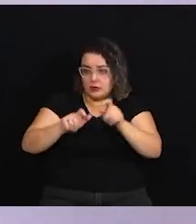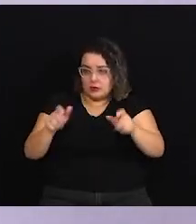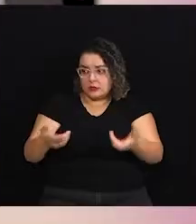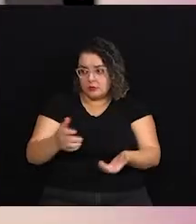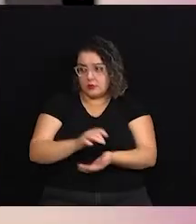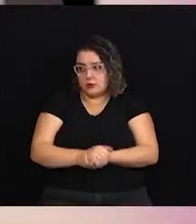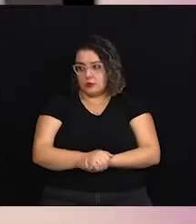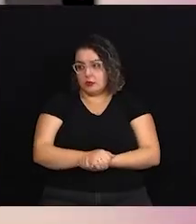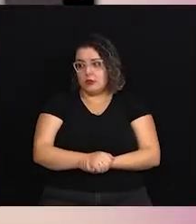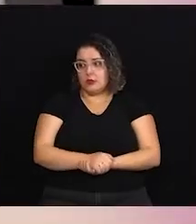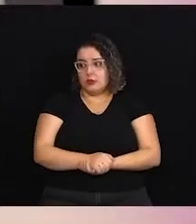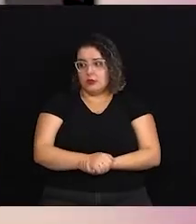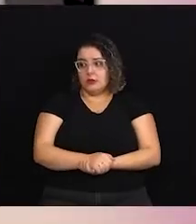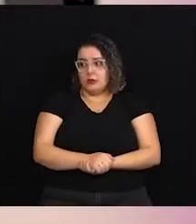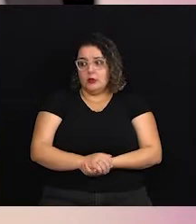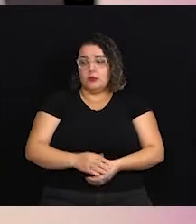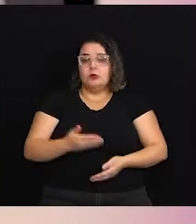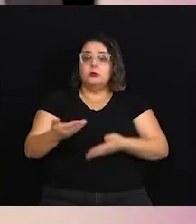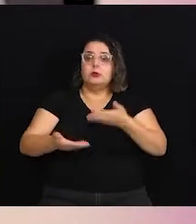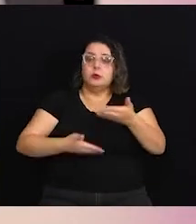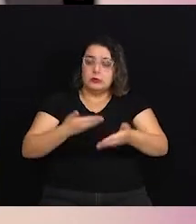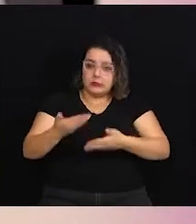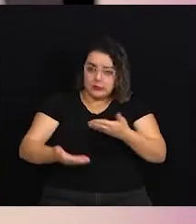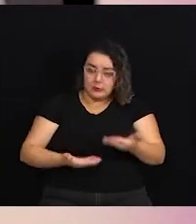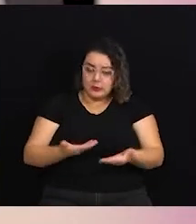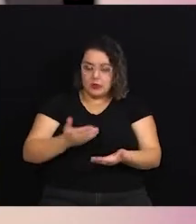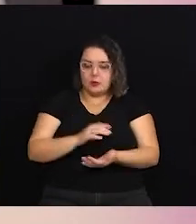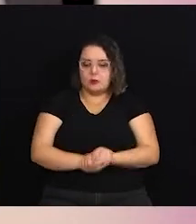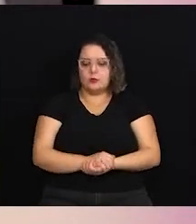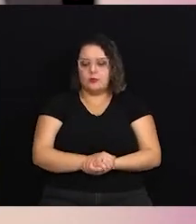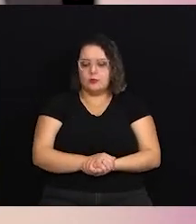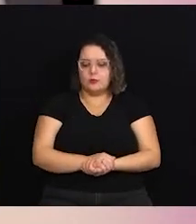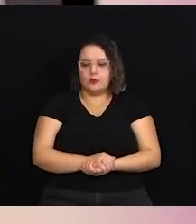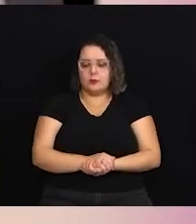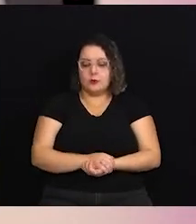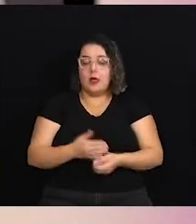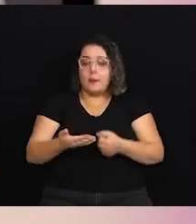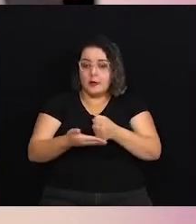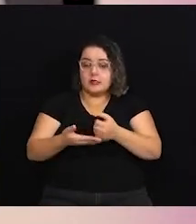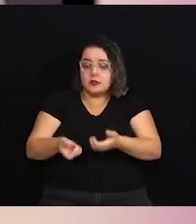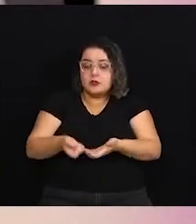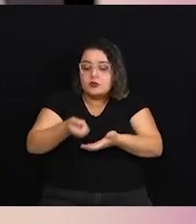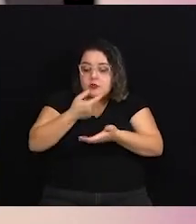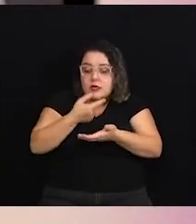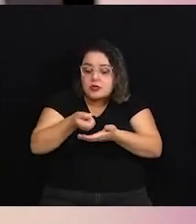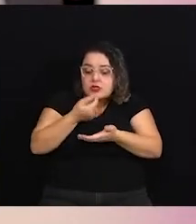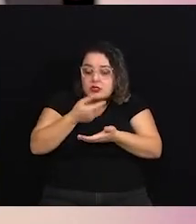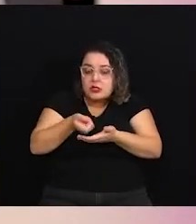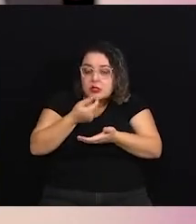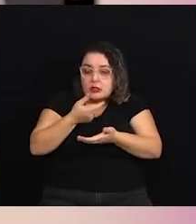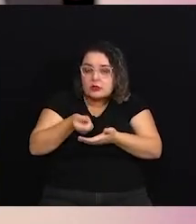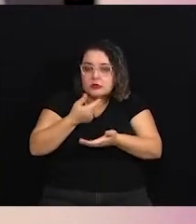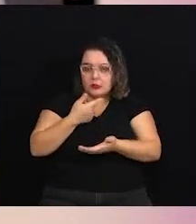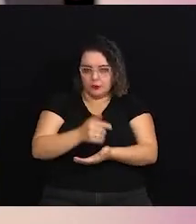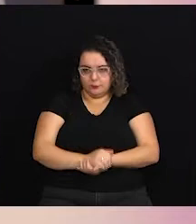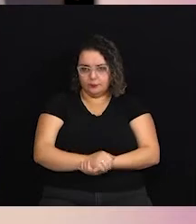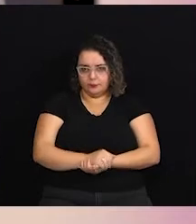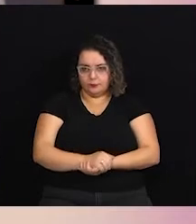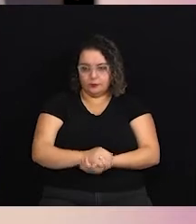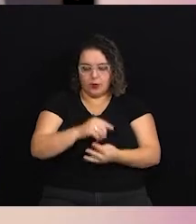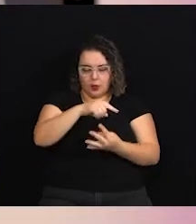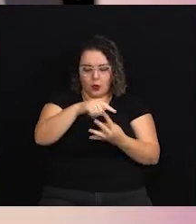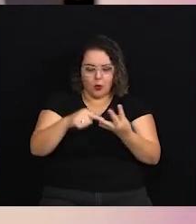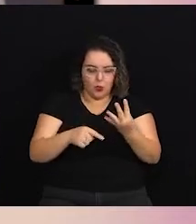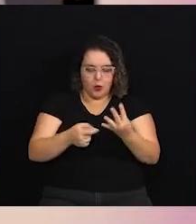pessoa então um tratamento é ela é base da meditação então nós